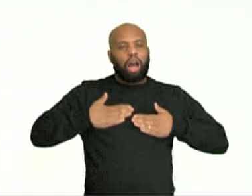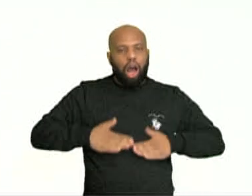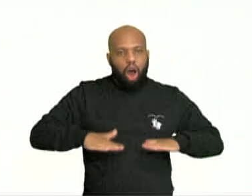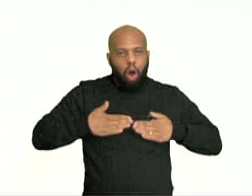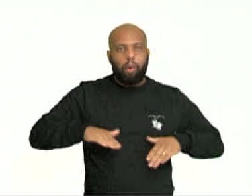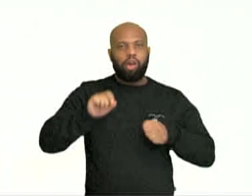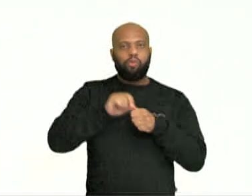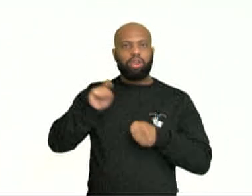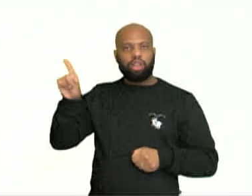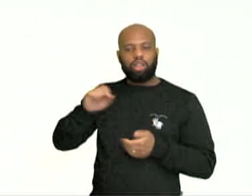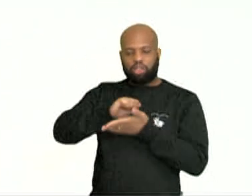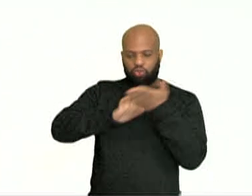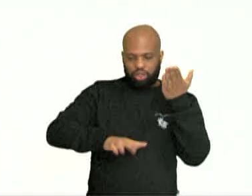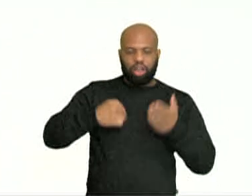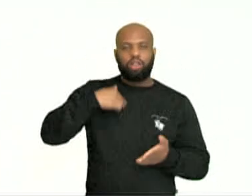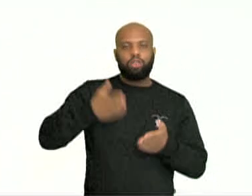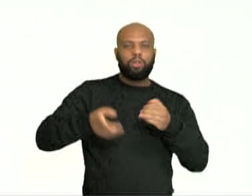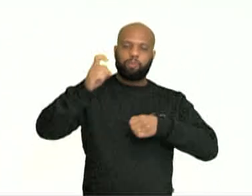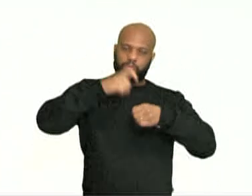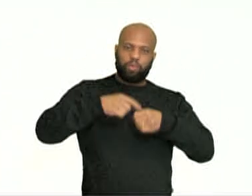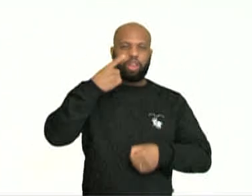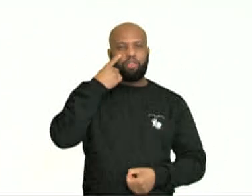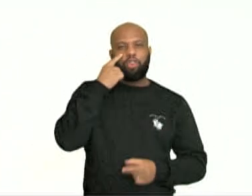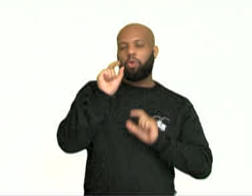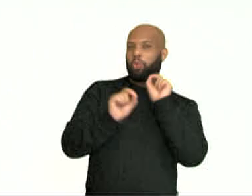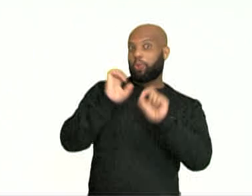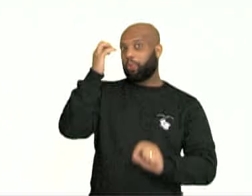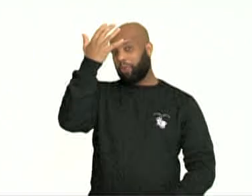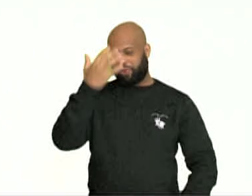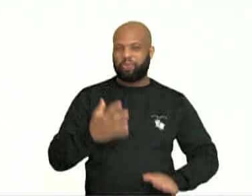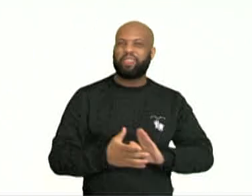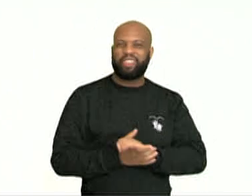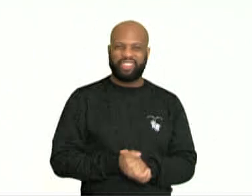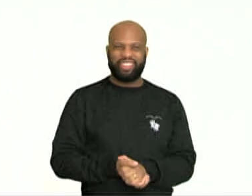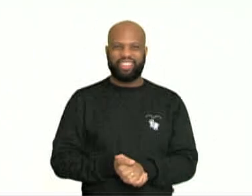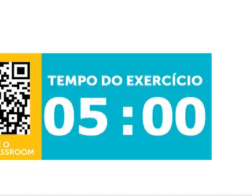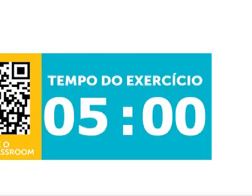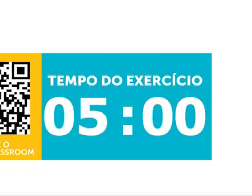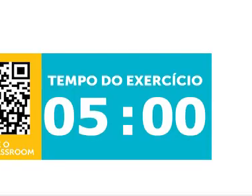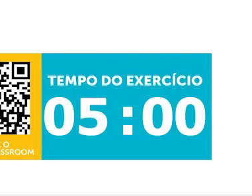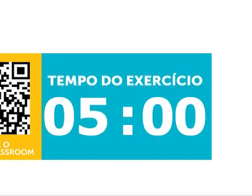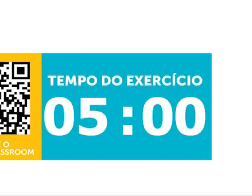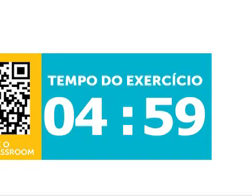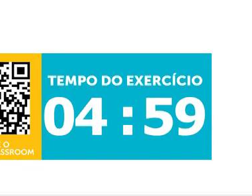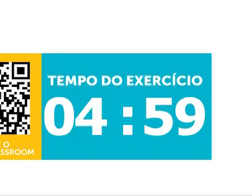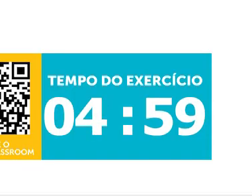essa atividade e daqui a pouco nós voltamos para conversar sobre essa experiência de vocês.